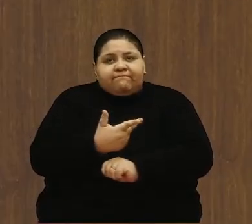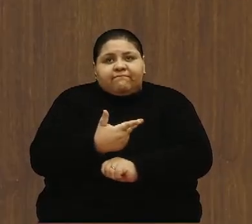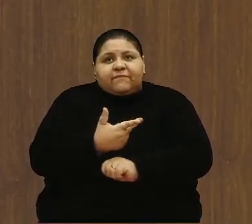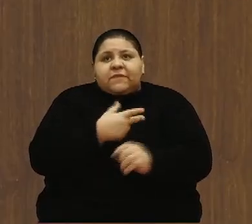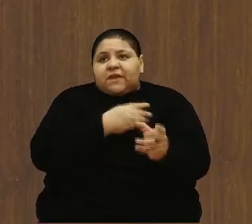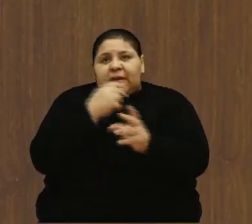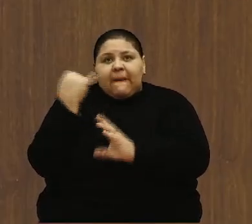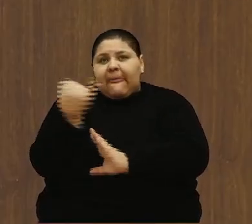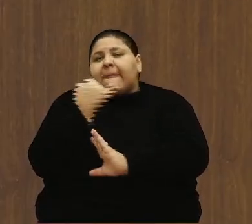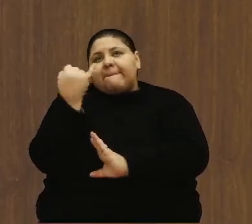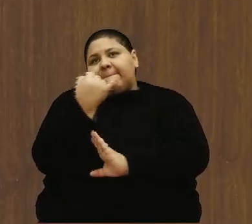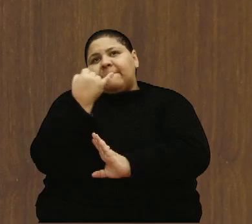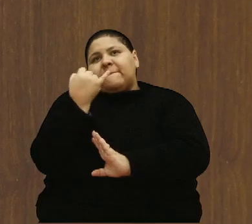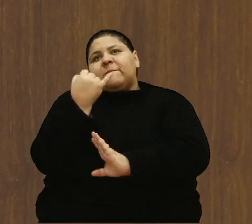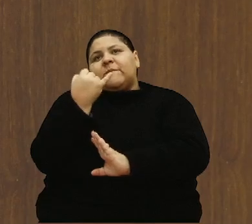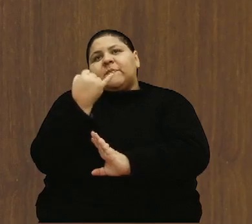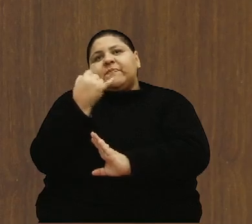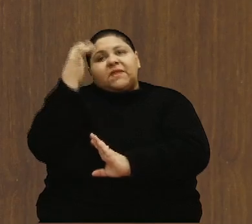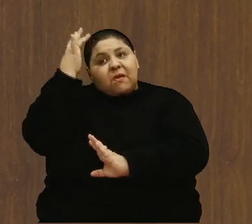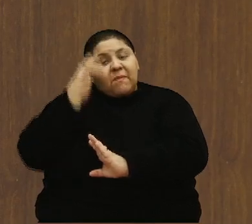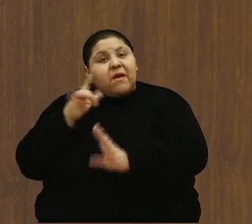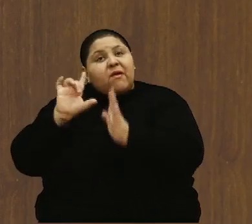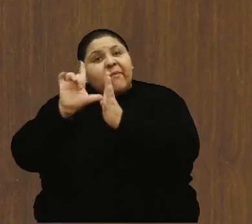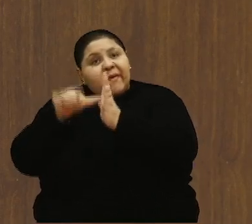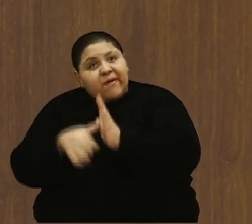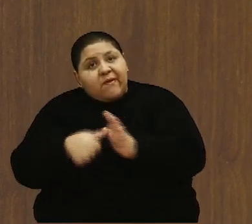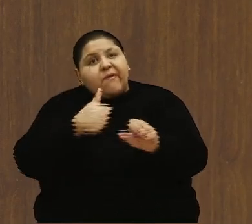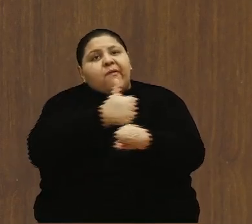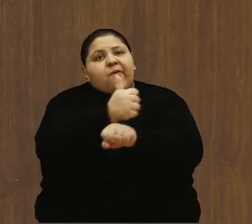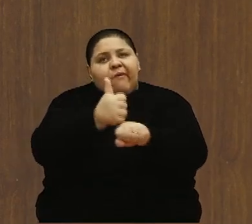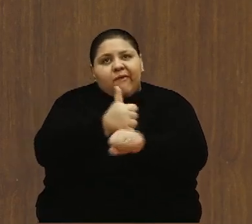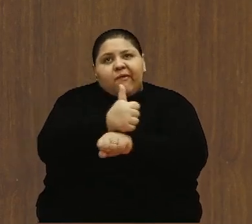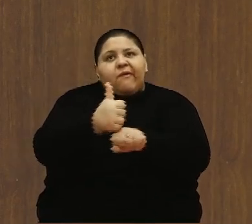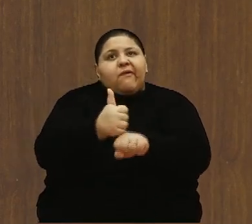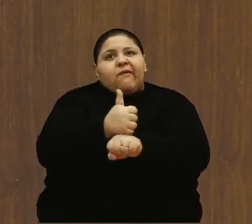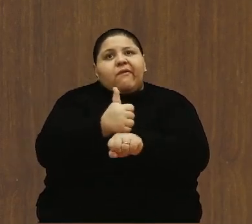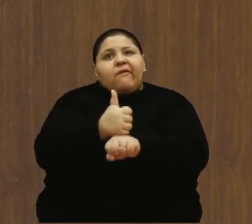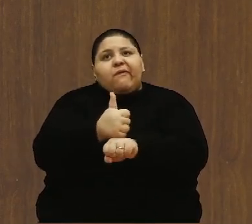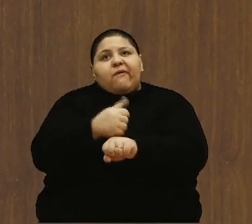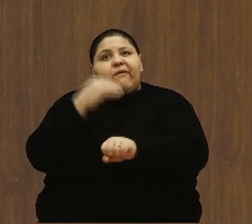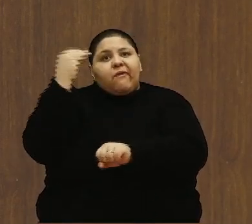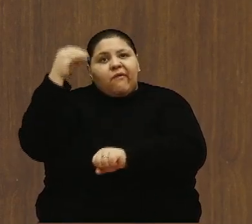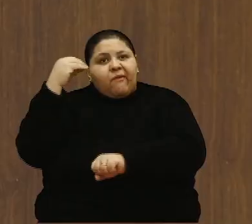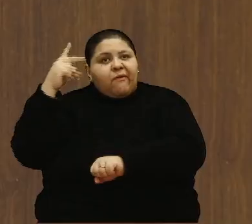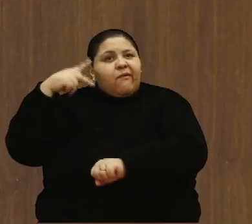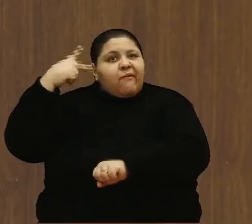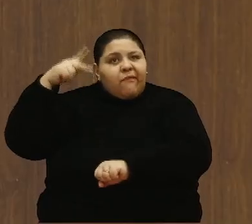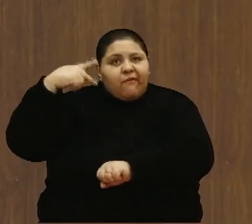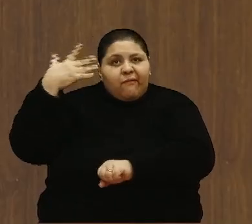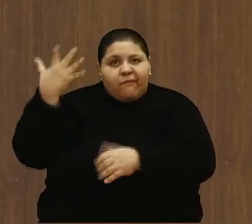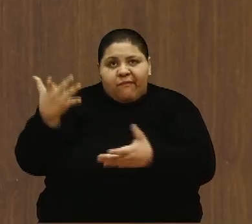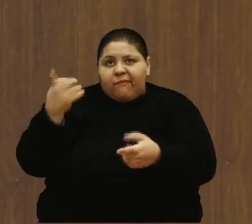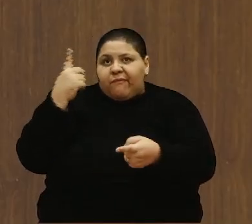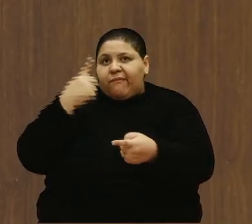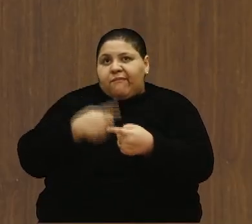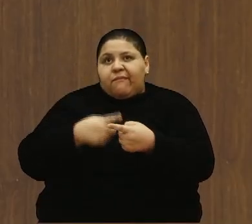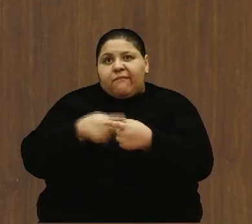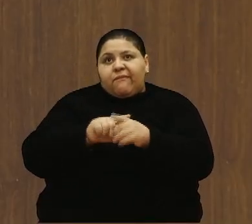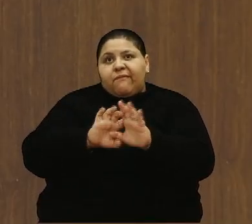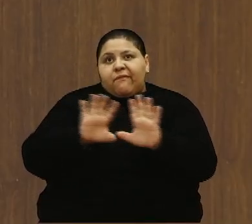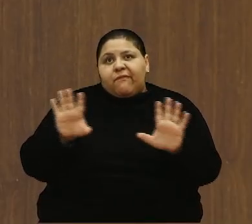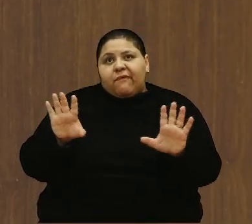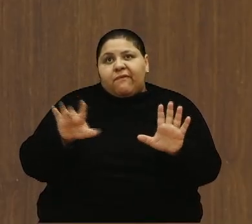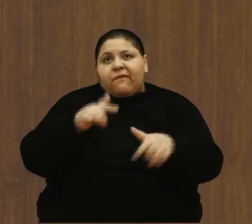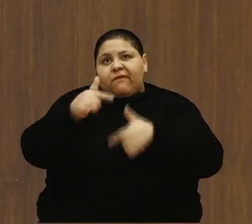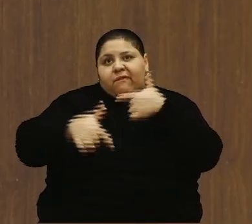muito importante. Amanhã e depois, esses guardas estão atrás de psicólogo, atrás de psiquiatra. O